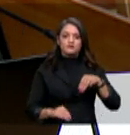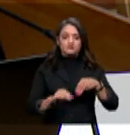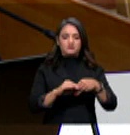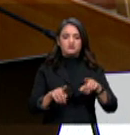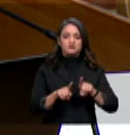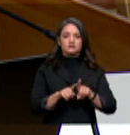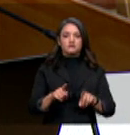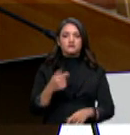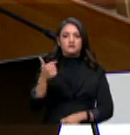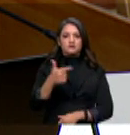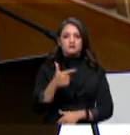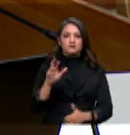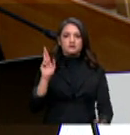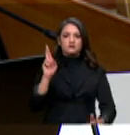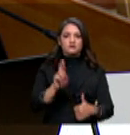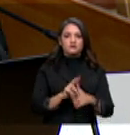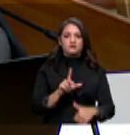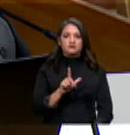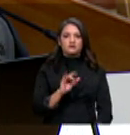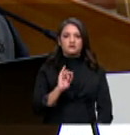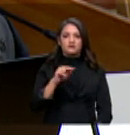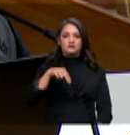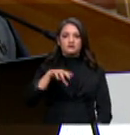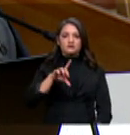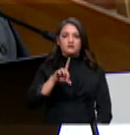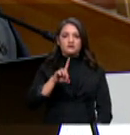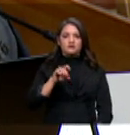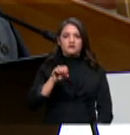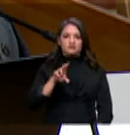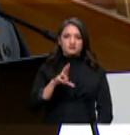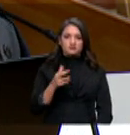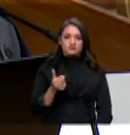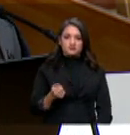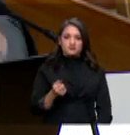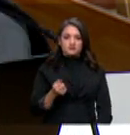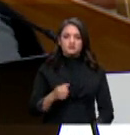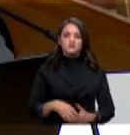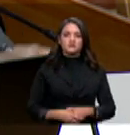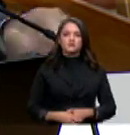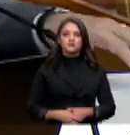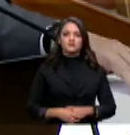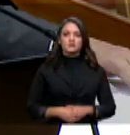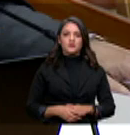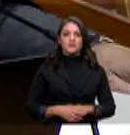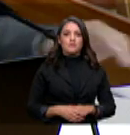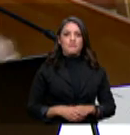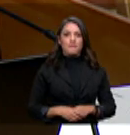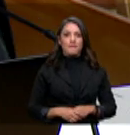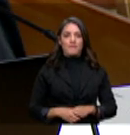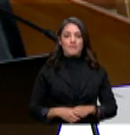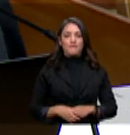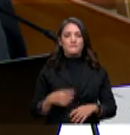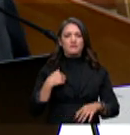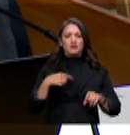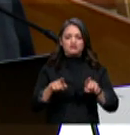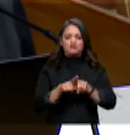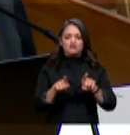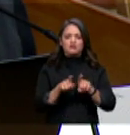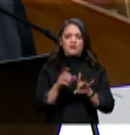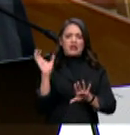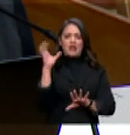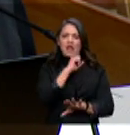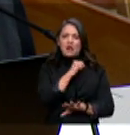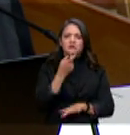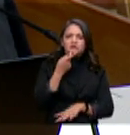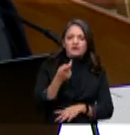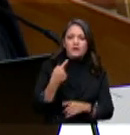Lindora, vice-procuradora-geral. O ministro Alexandre tem pele clara, é completamente calvo, usa toga preta por cima